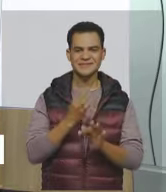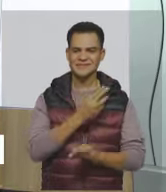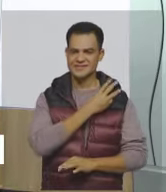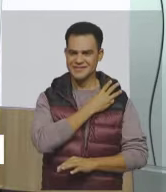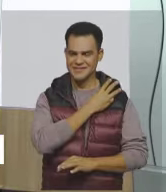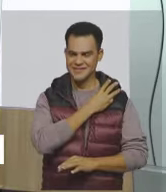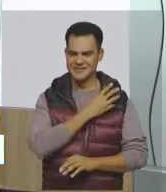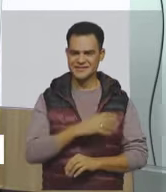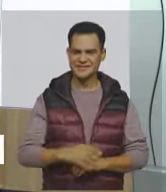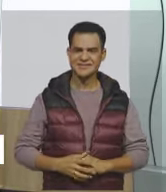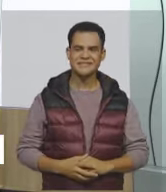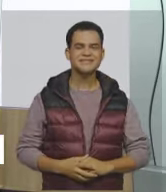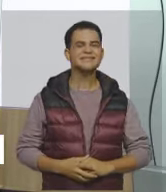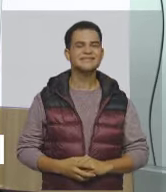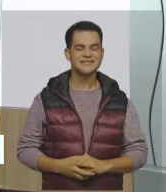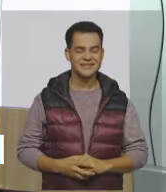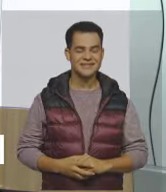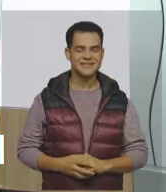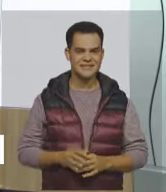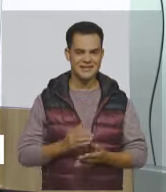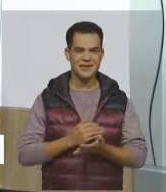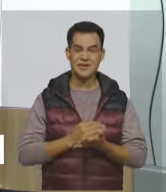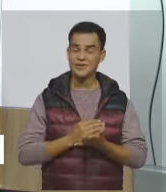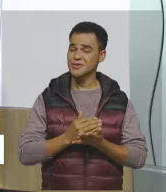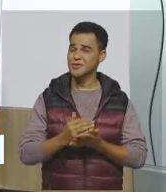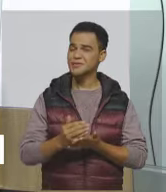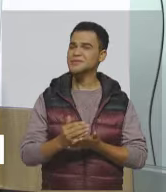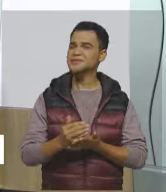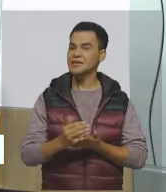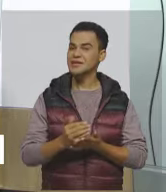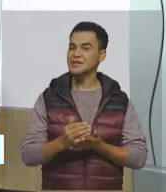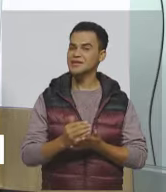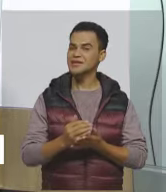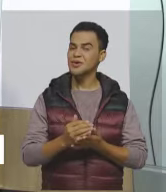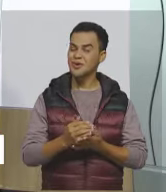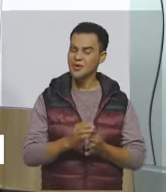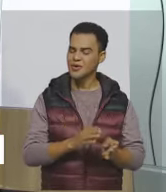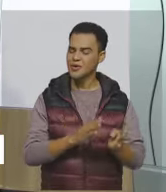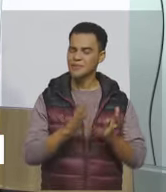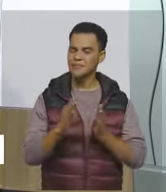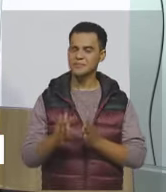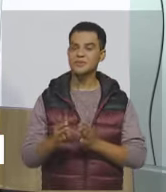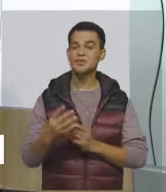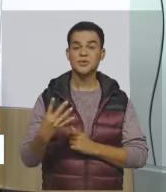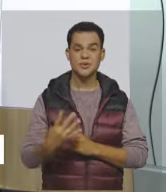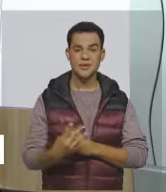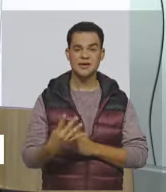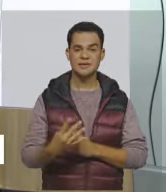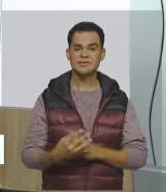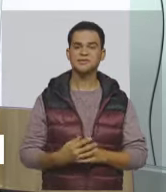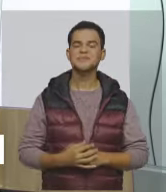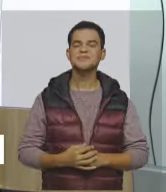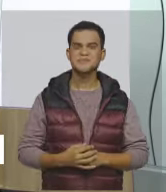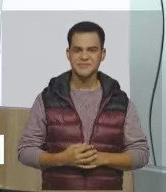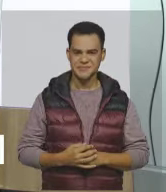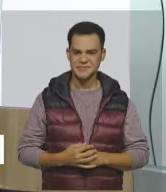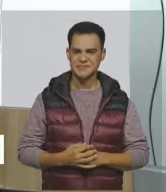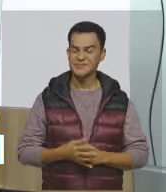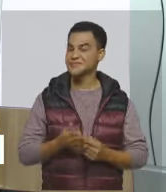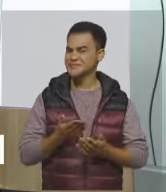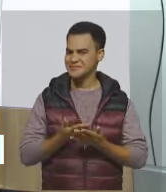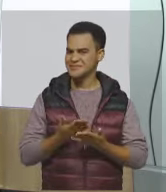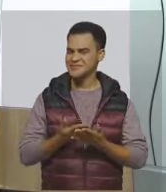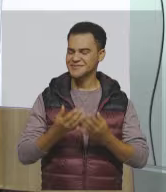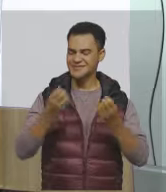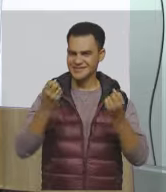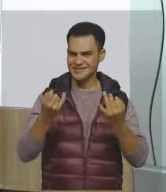ano do ensino médio, iniciando o ciclo 4. E aqui nós vamos falar mais uma vez